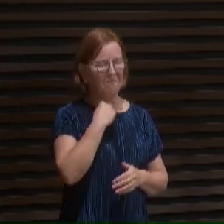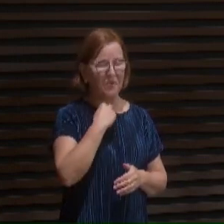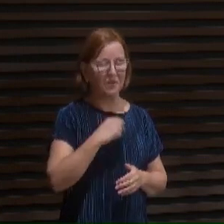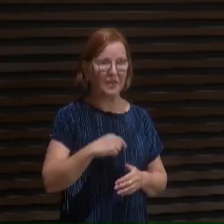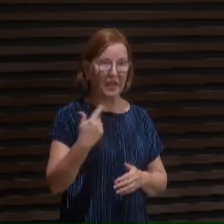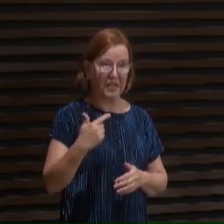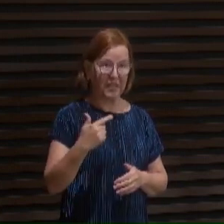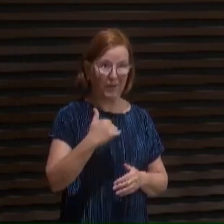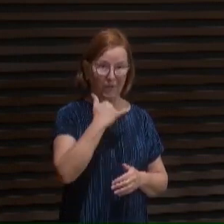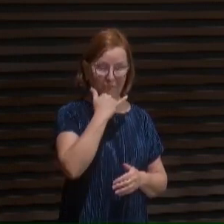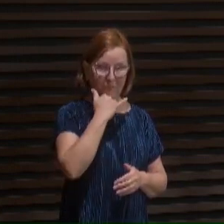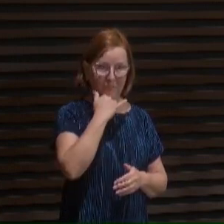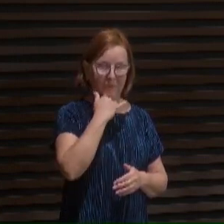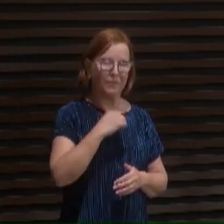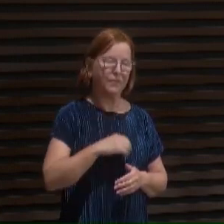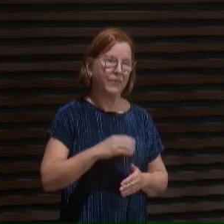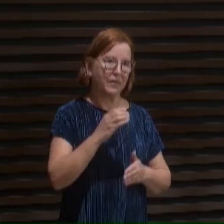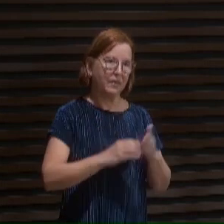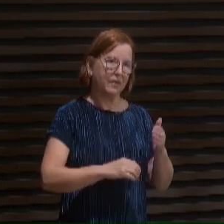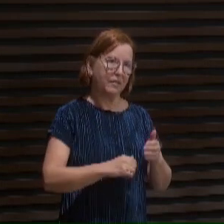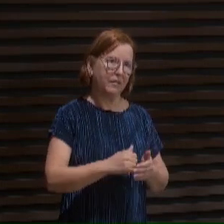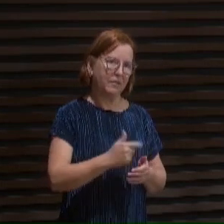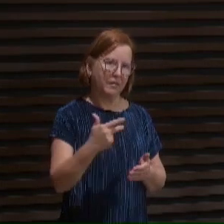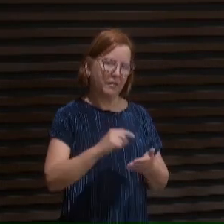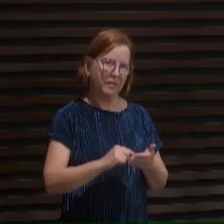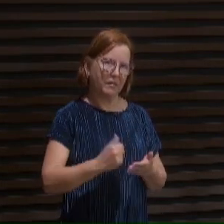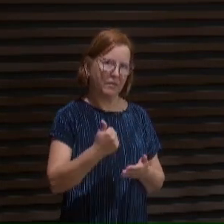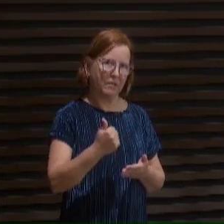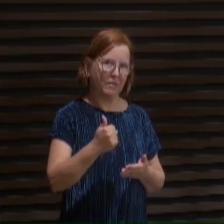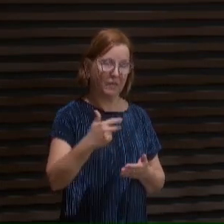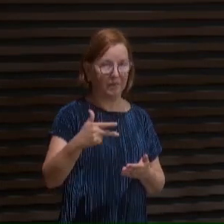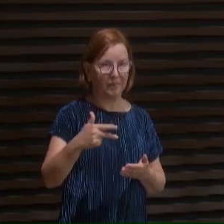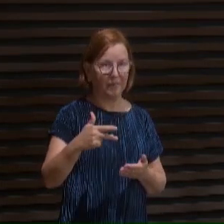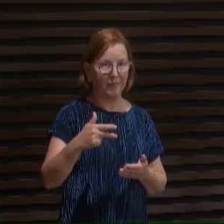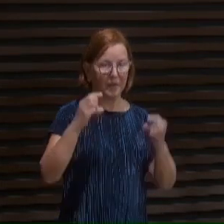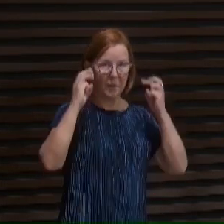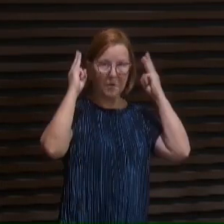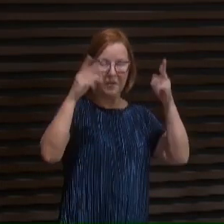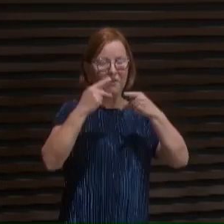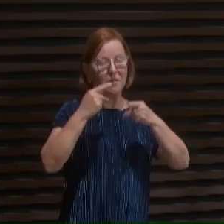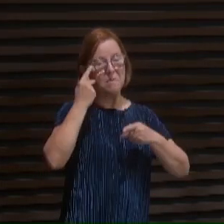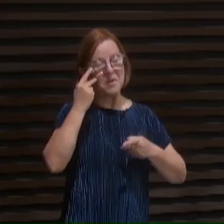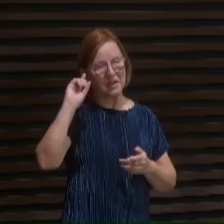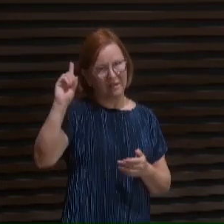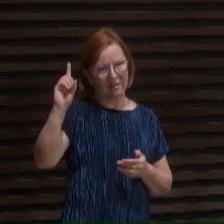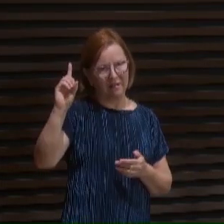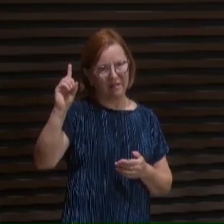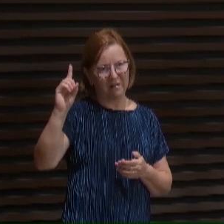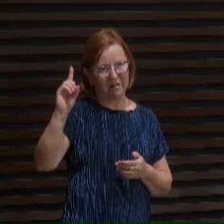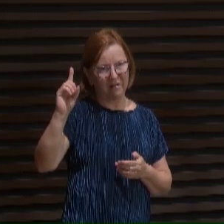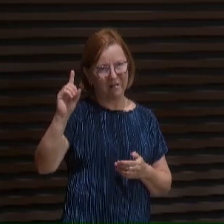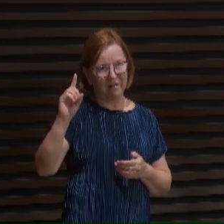13 aí do capítulo 3. Ele diz: disse Moisés a Deus: eis que quando eu vier